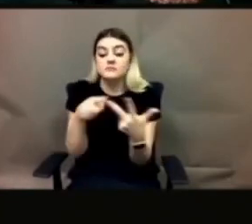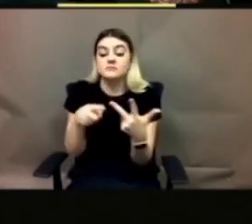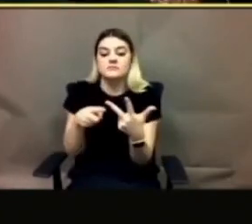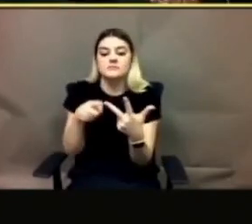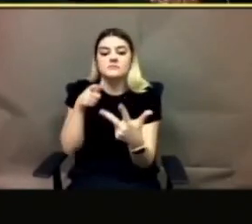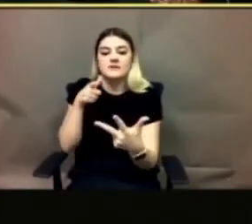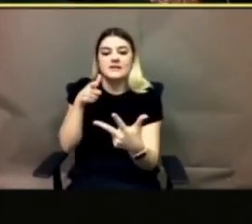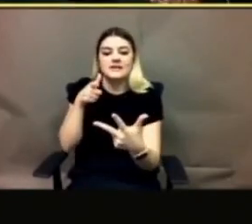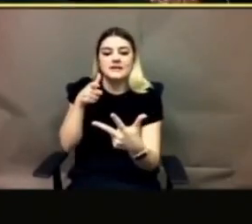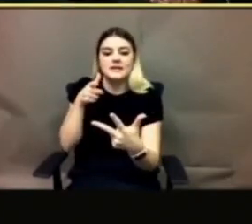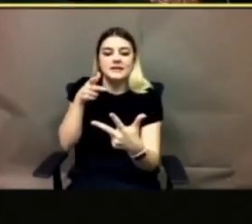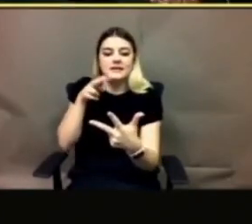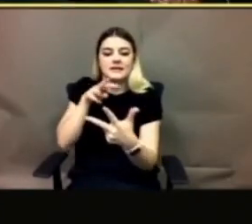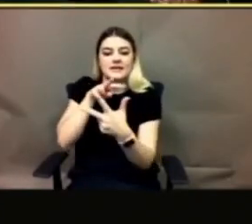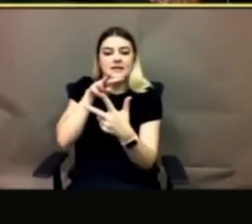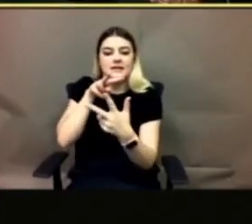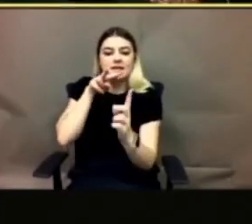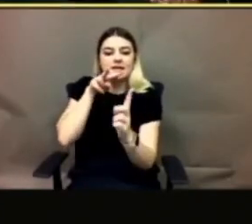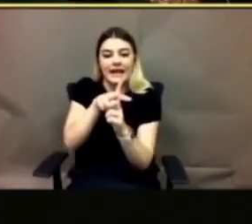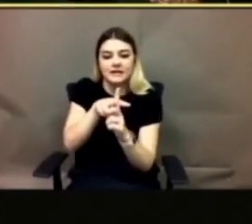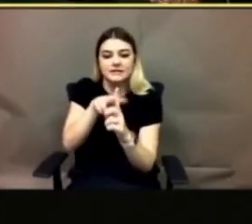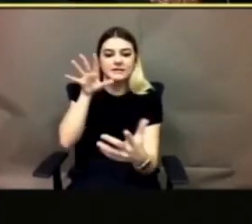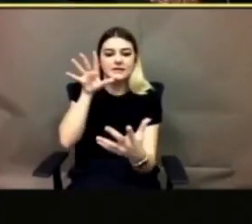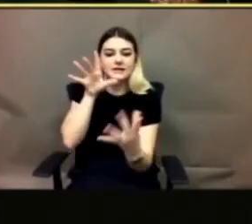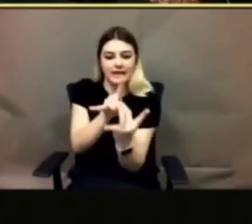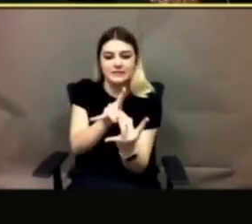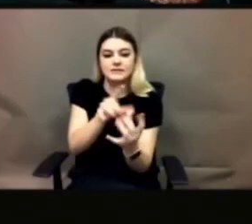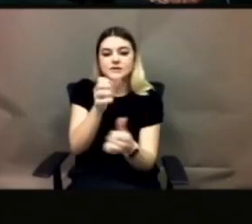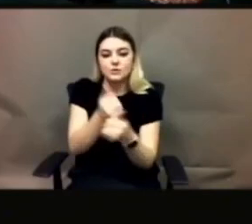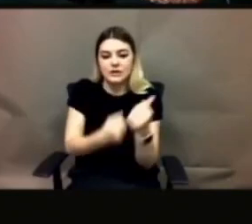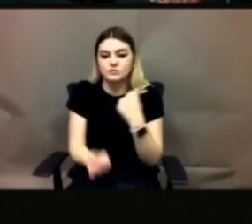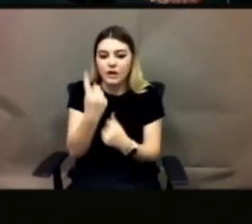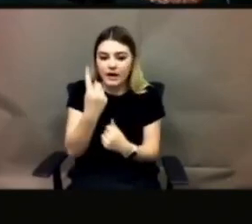as crianças podiam encostar no que eles gostavam mais.